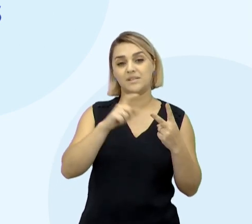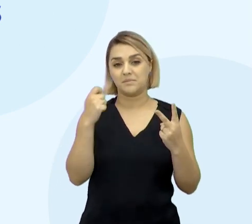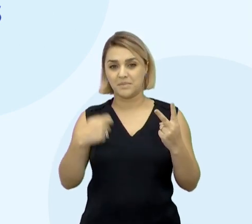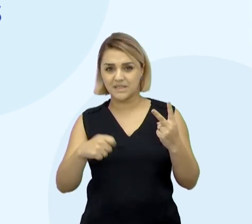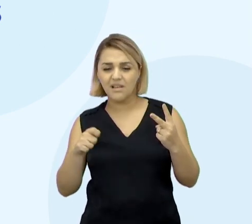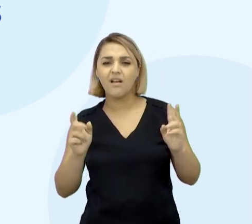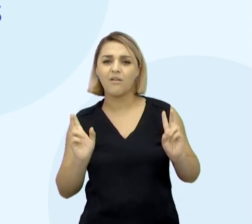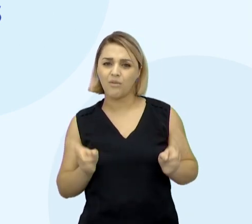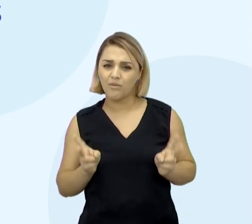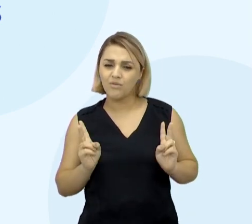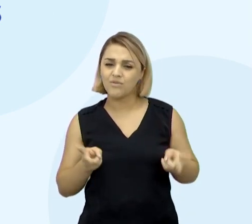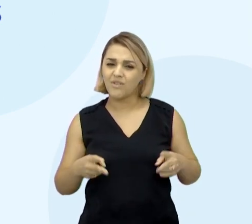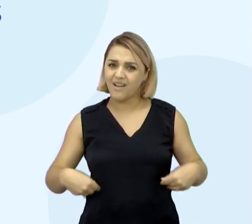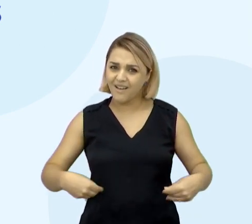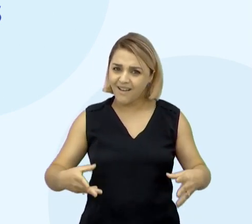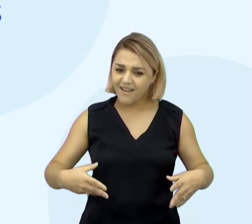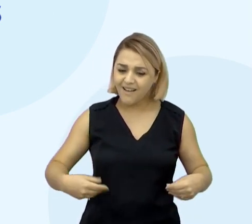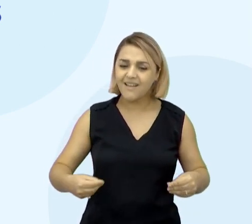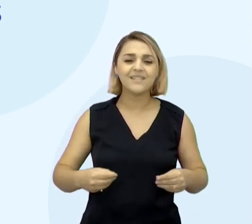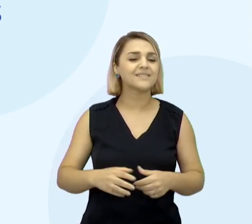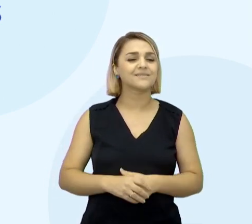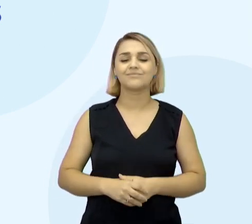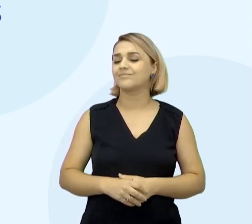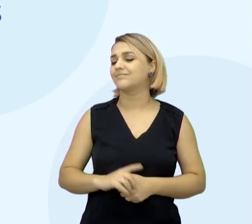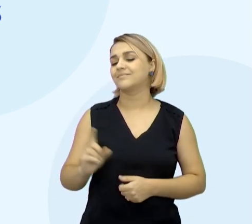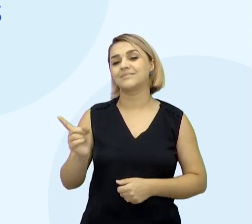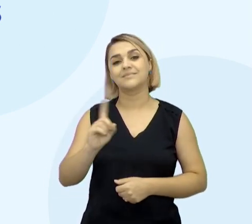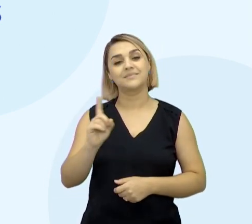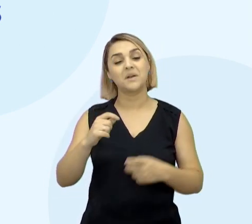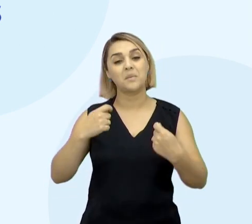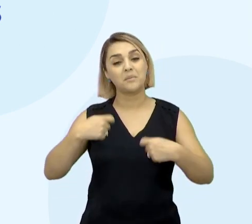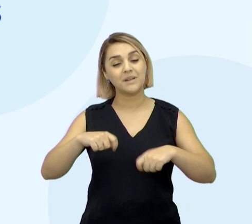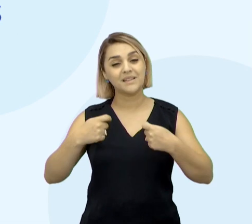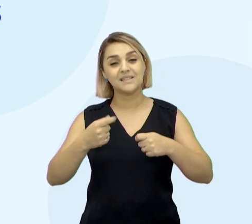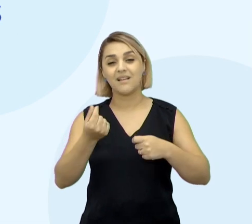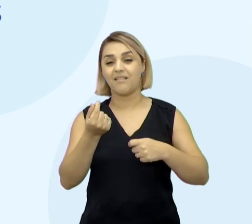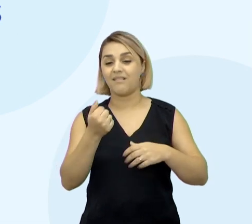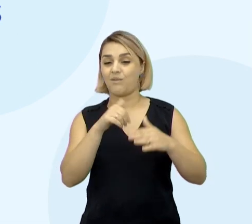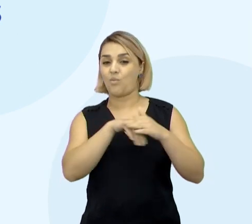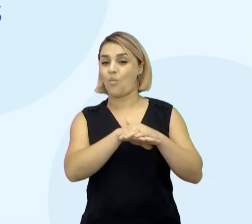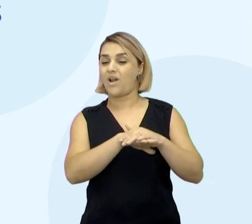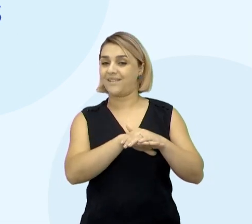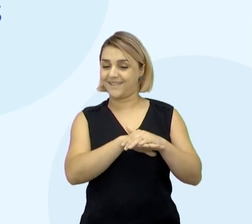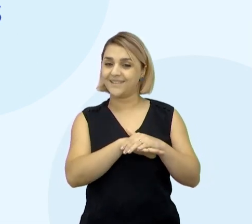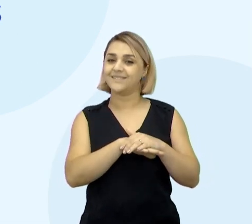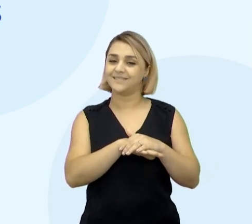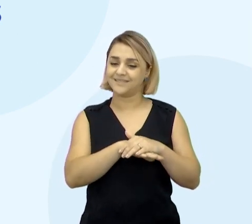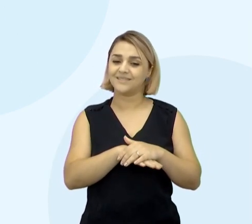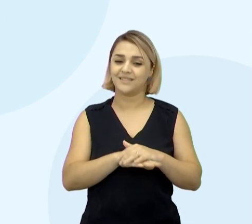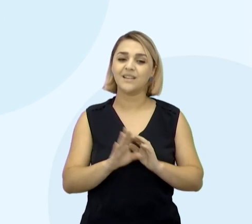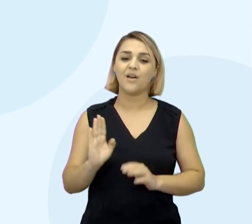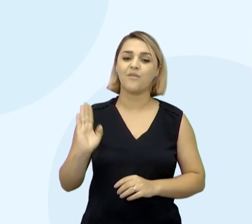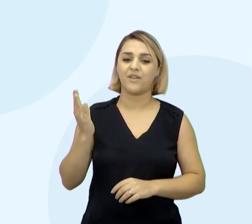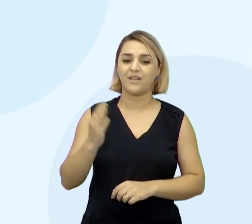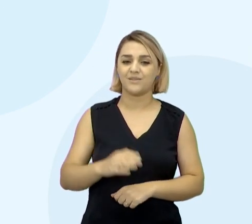mesmos gastos? Não, porque eles precisam poupar, eles precisam guardar dinheiro. Isso é falso